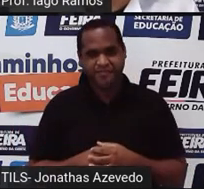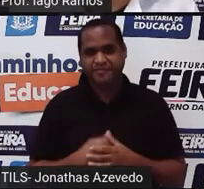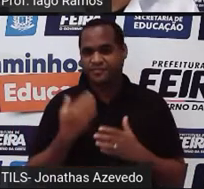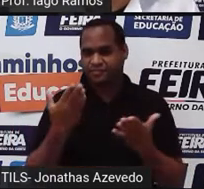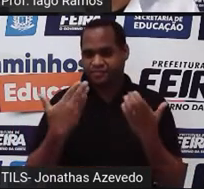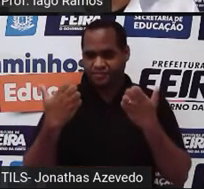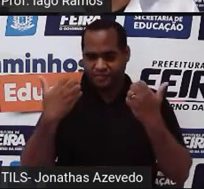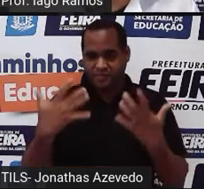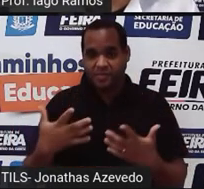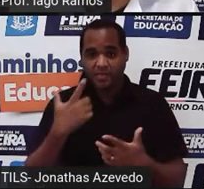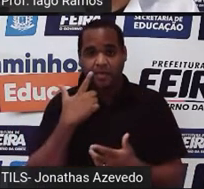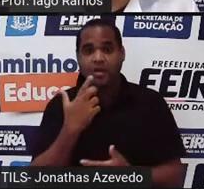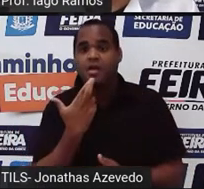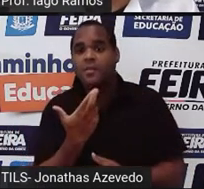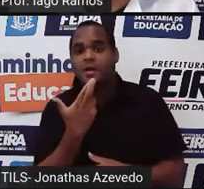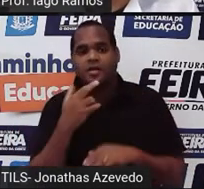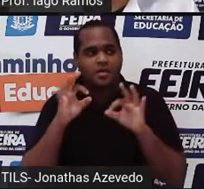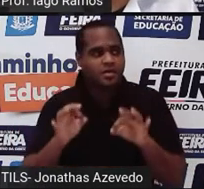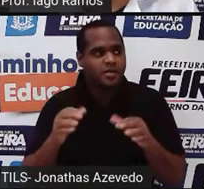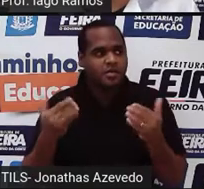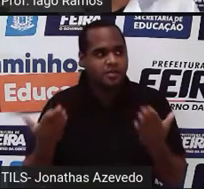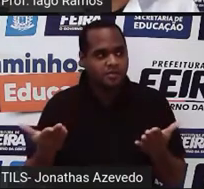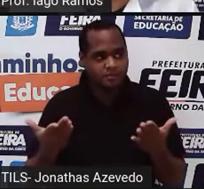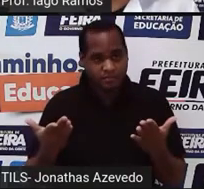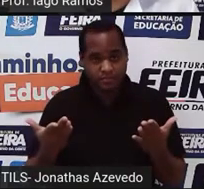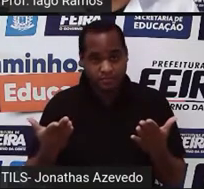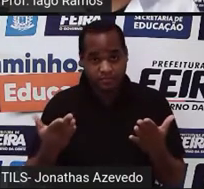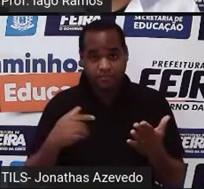Vamos lá. Resposta correta é